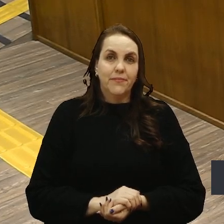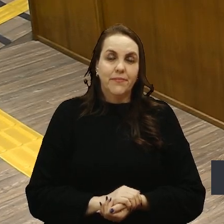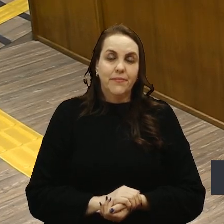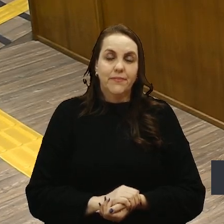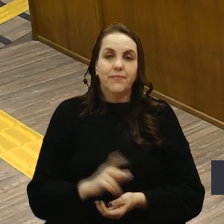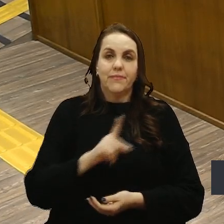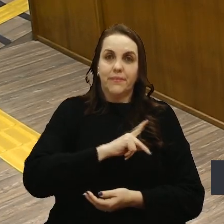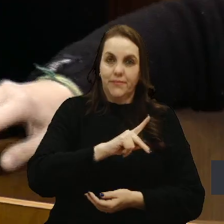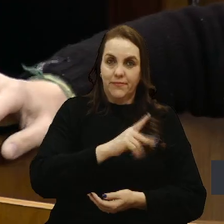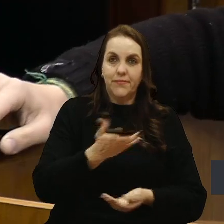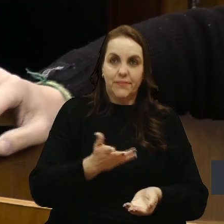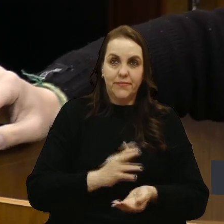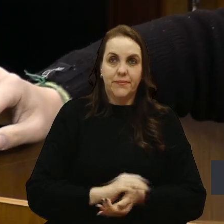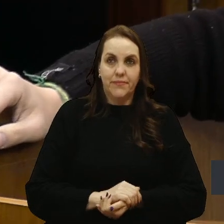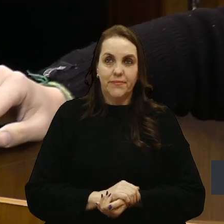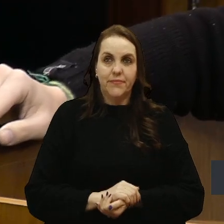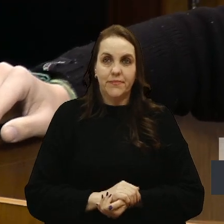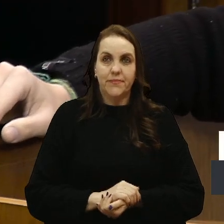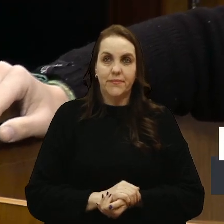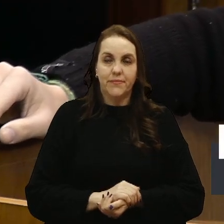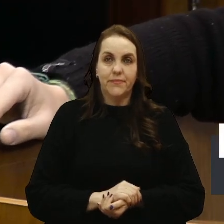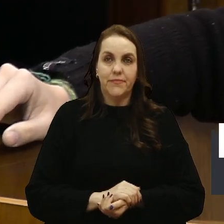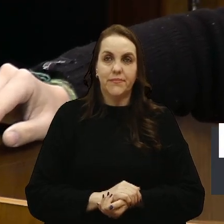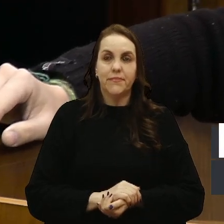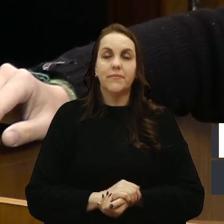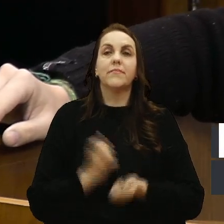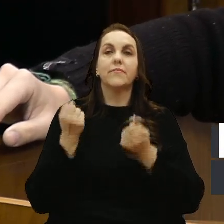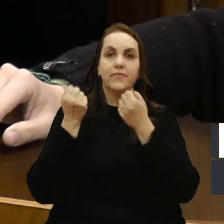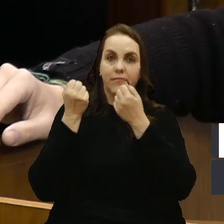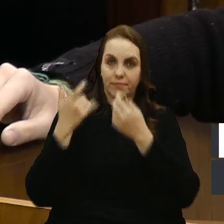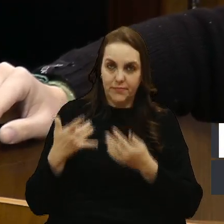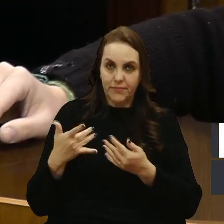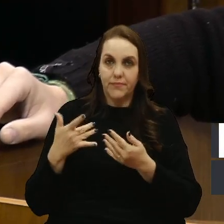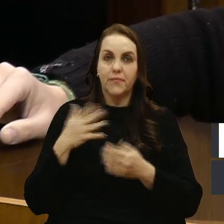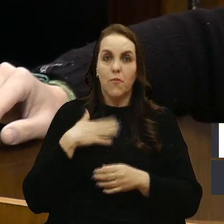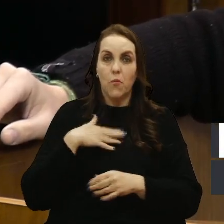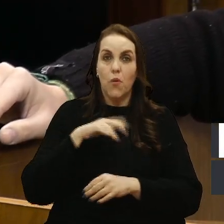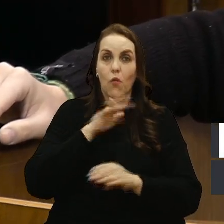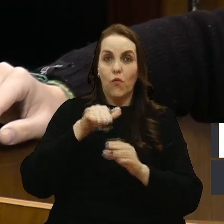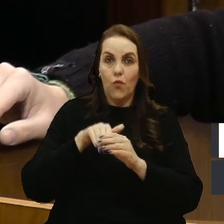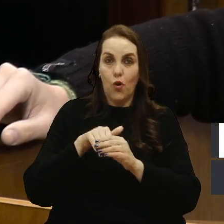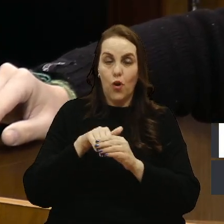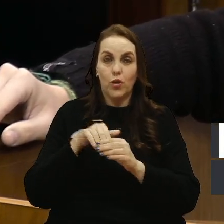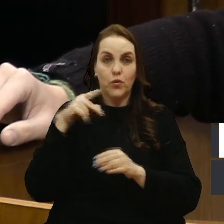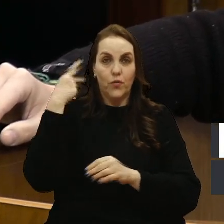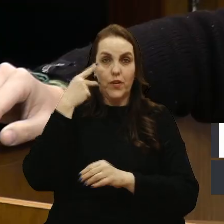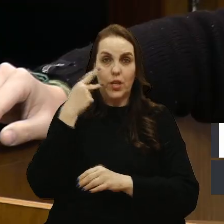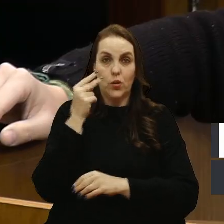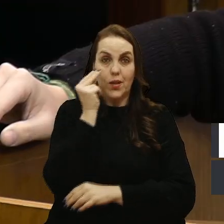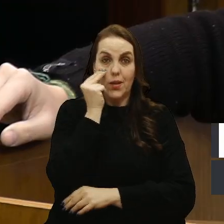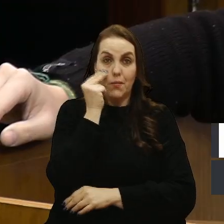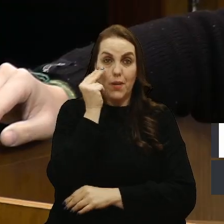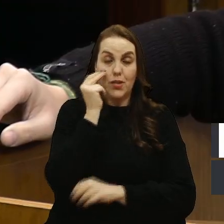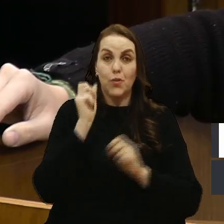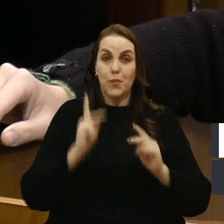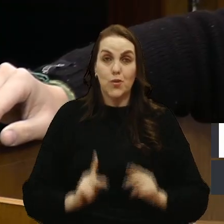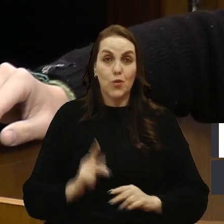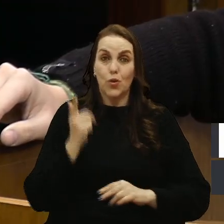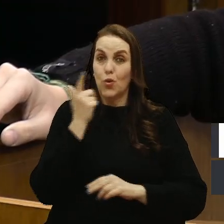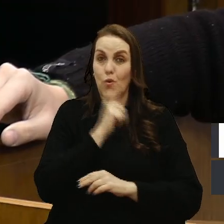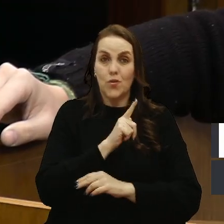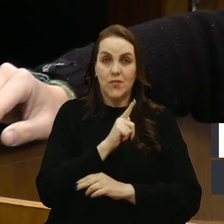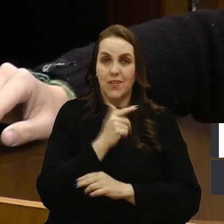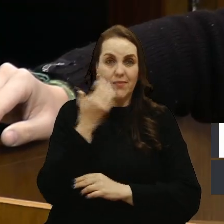Senhor presidente, faço questão de declarar o voto, vereador Cláudio Libardi, porque tem gente que não consegue conceber a